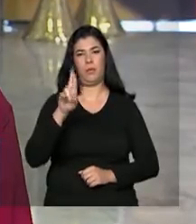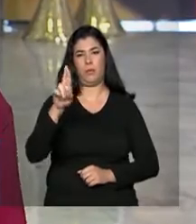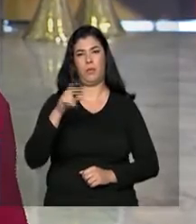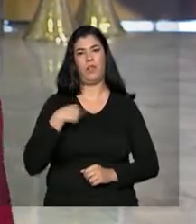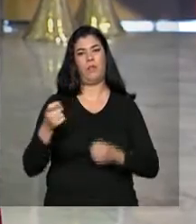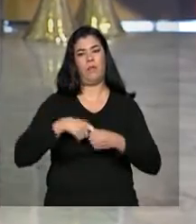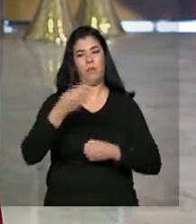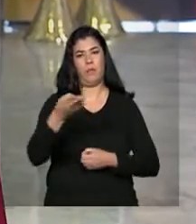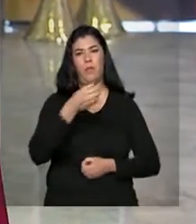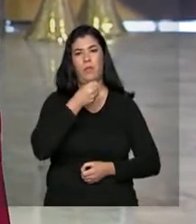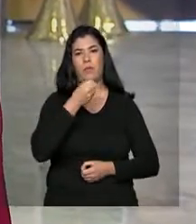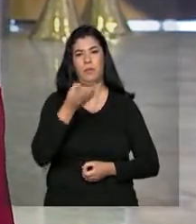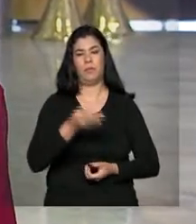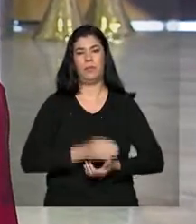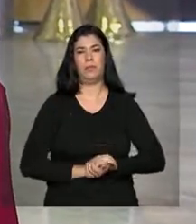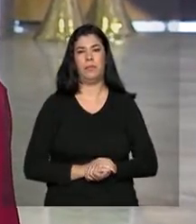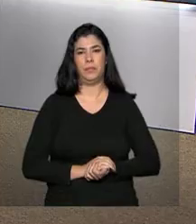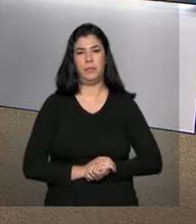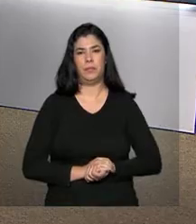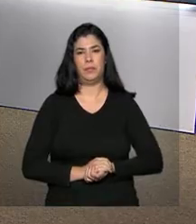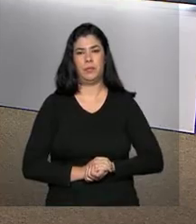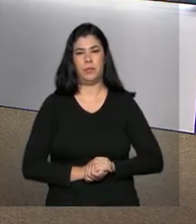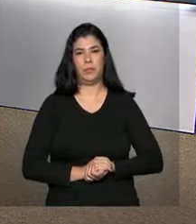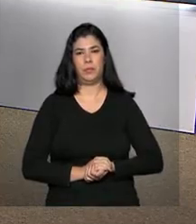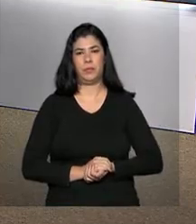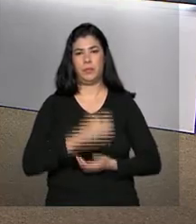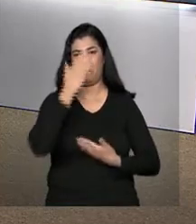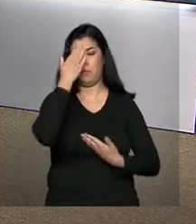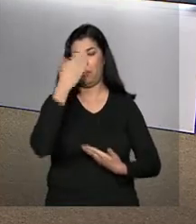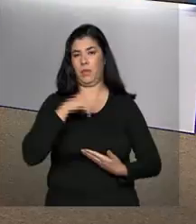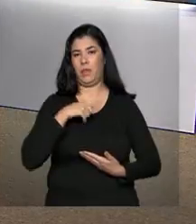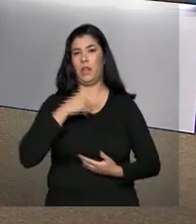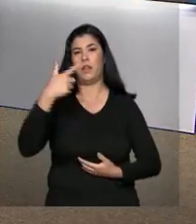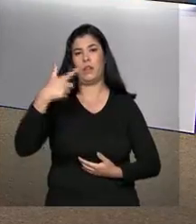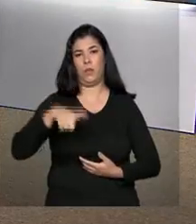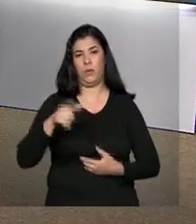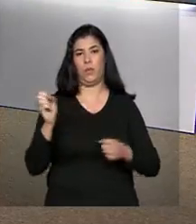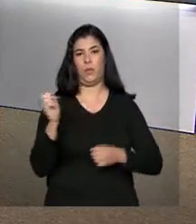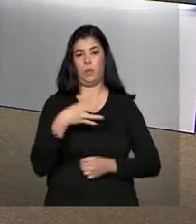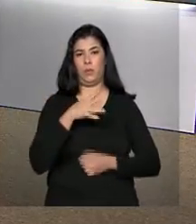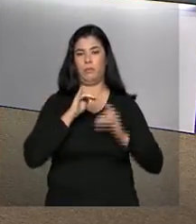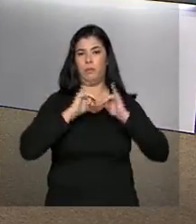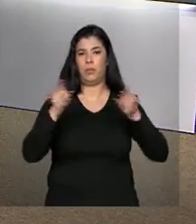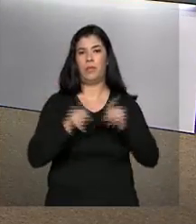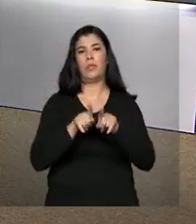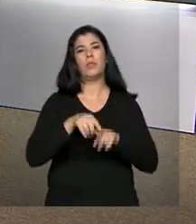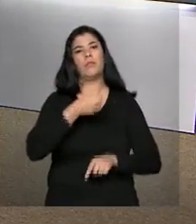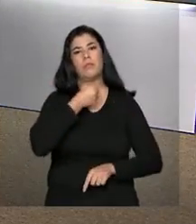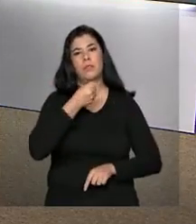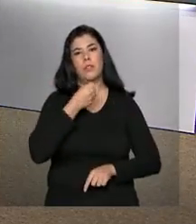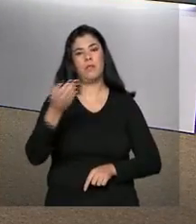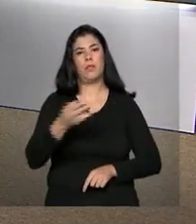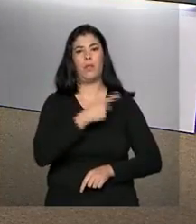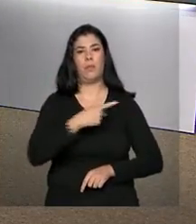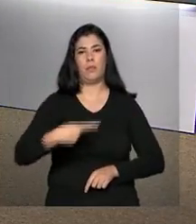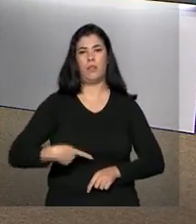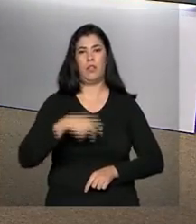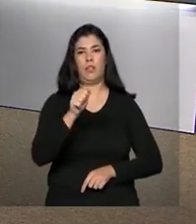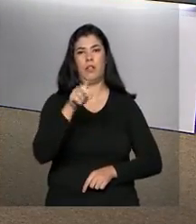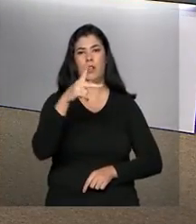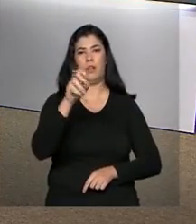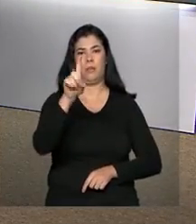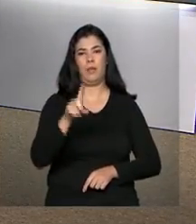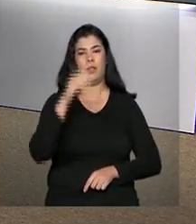www.apexbrasil.com.br. Eu volto com você aí no estúdio, Daniele. Obrigada, Ana Gabriela, por mais essas informações e também entrevista ao vivo com o presidente da